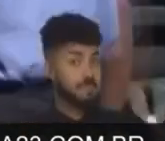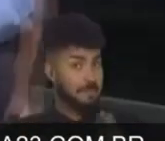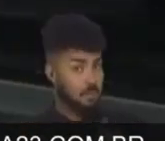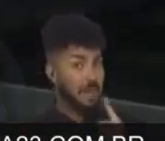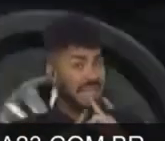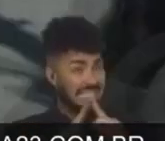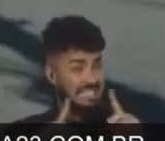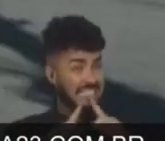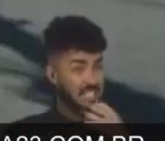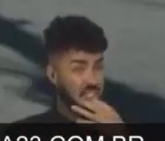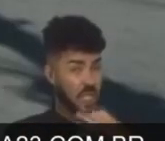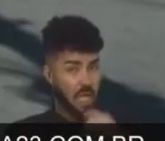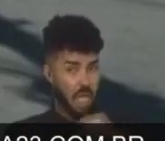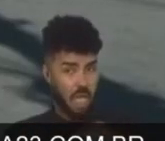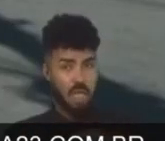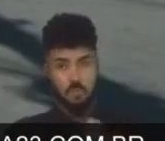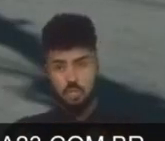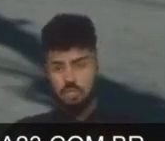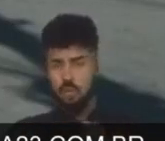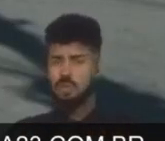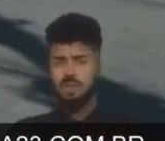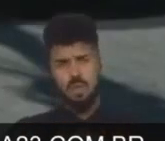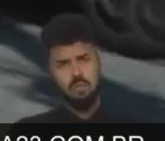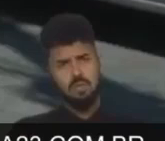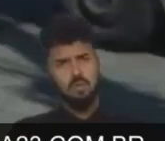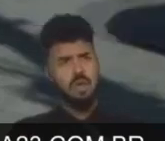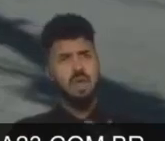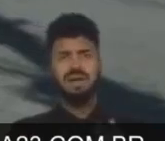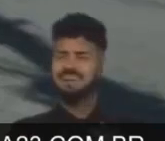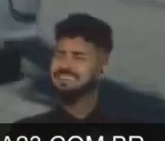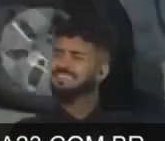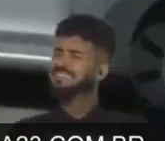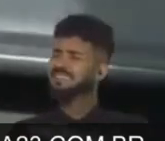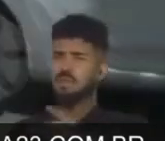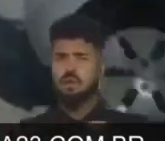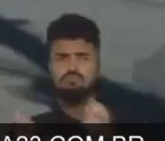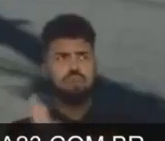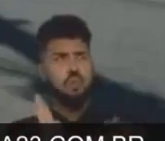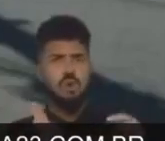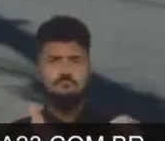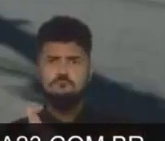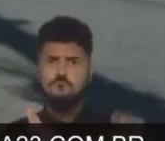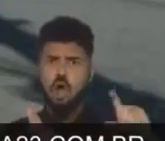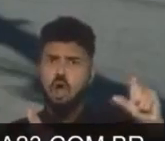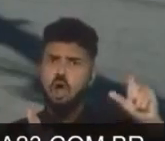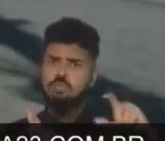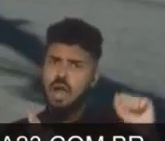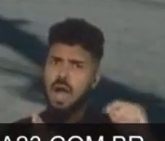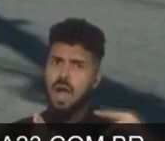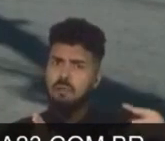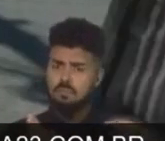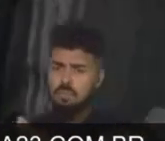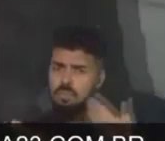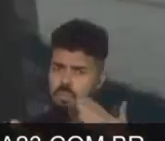críticas dos motoristas é com relação à remuneração. Segundo a Associação dos Motoristas de Aplicativos de São Paulo,